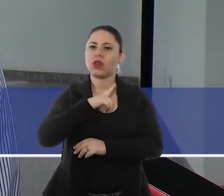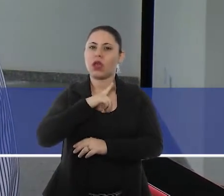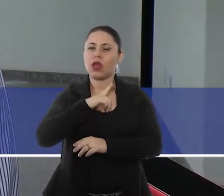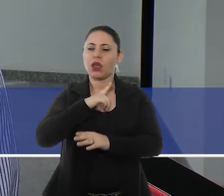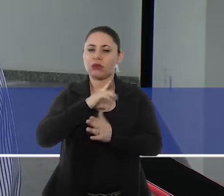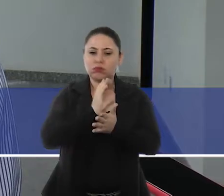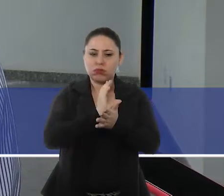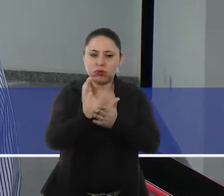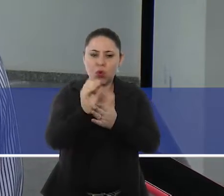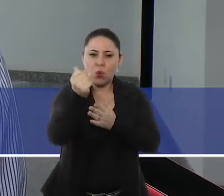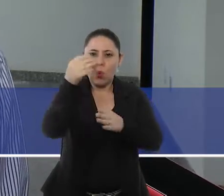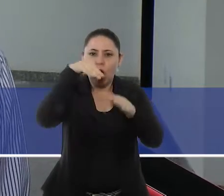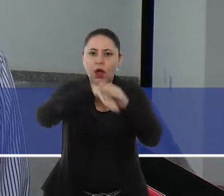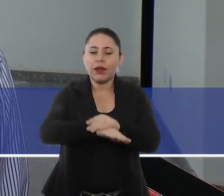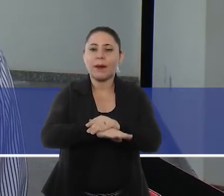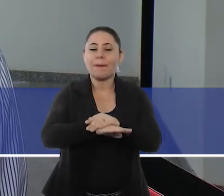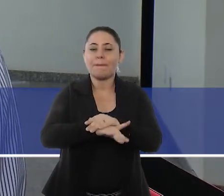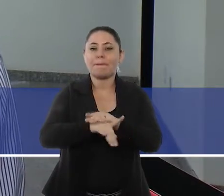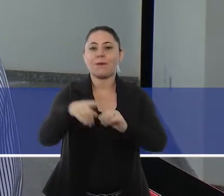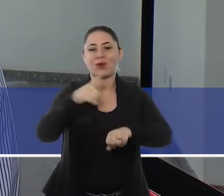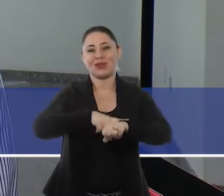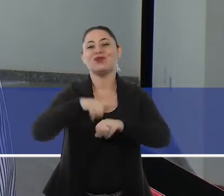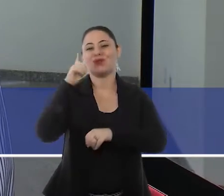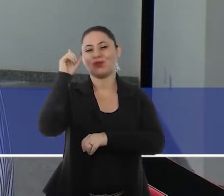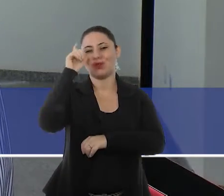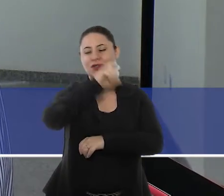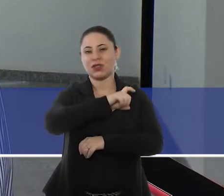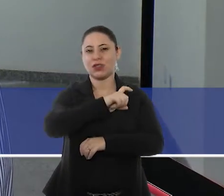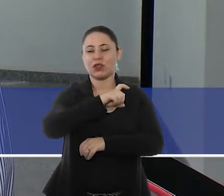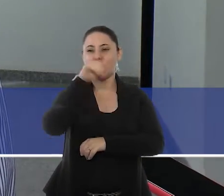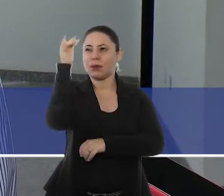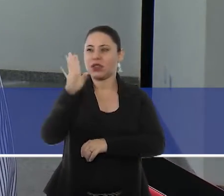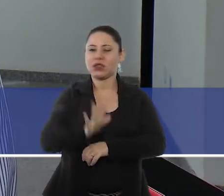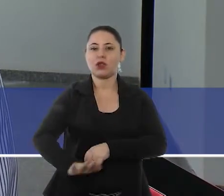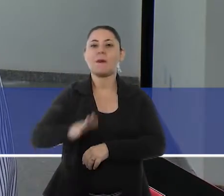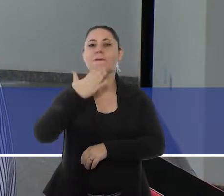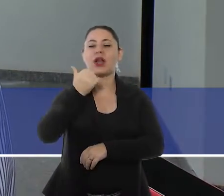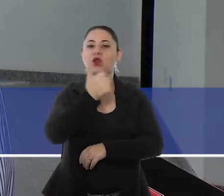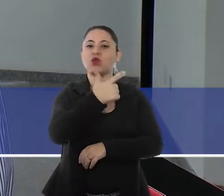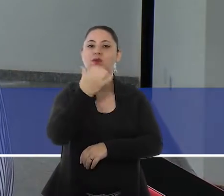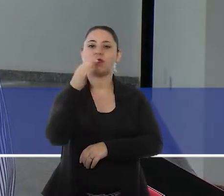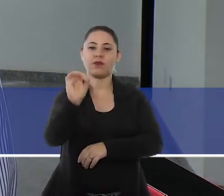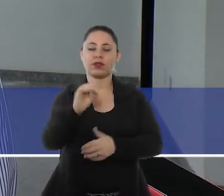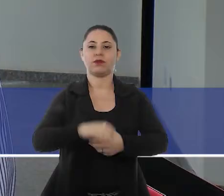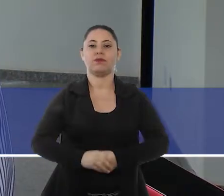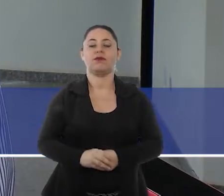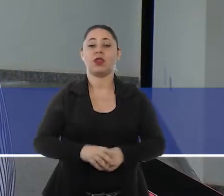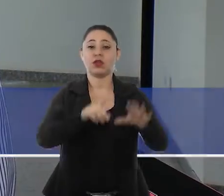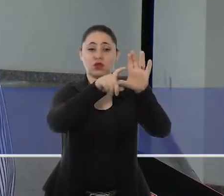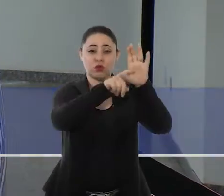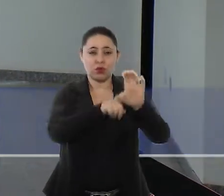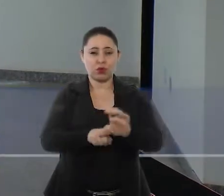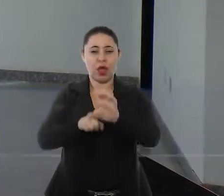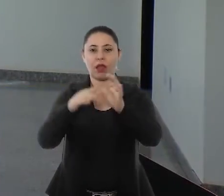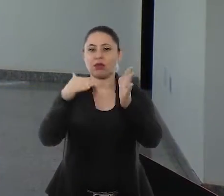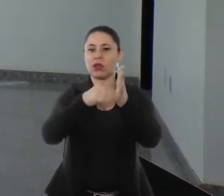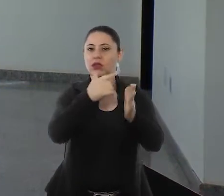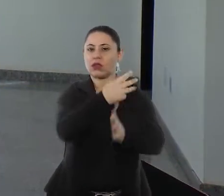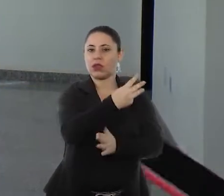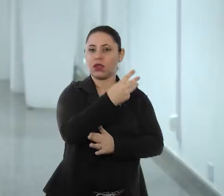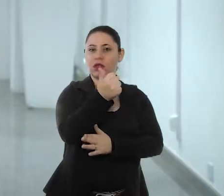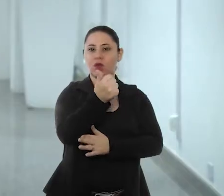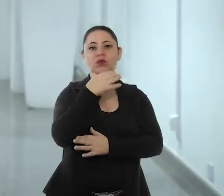importante que a gente possa ter um reforço de caixa para passar esse momento difícil, que eu tenho certeza, o Brasil vai ser melhor em